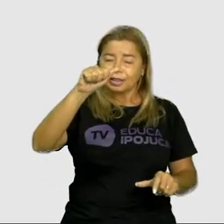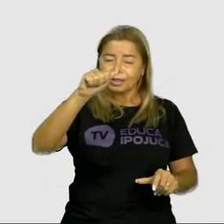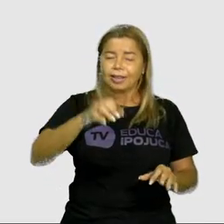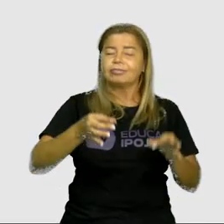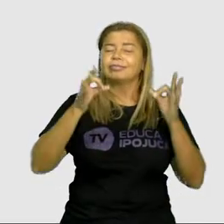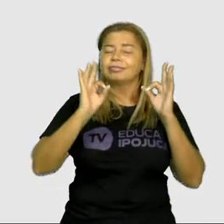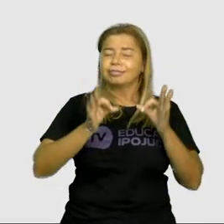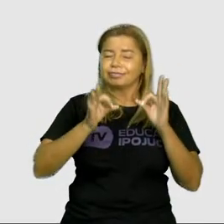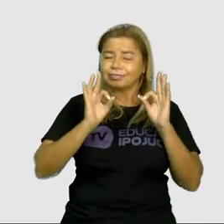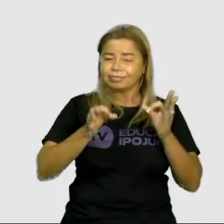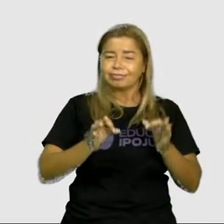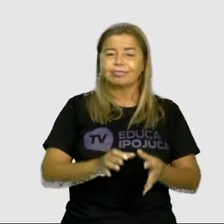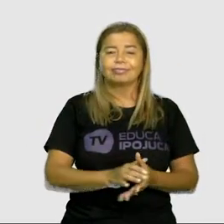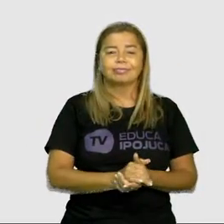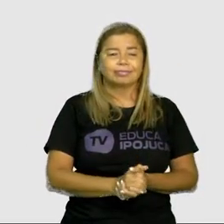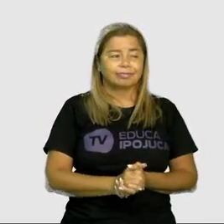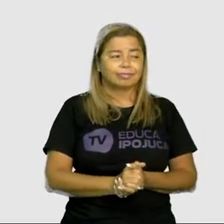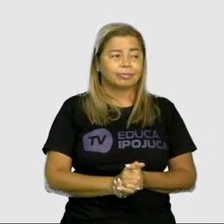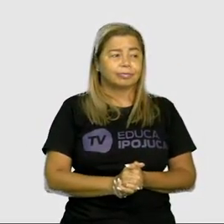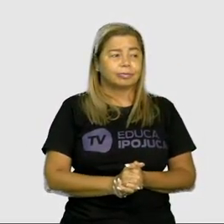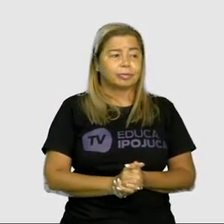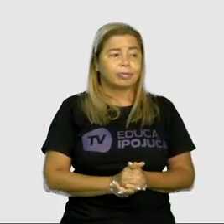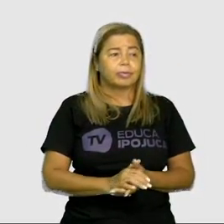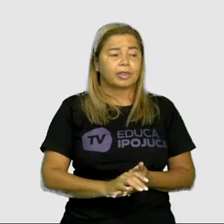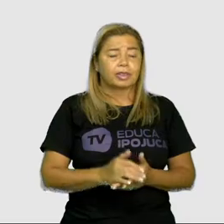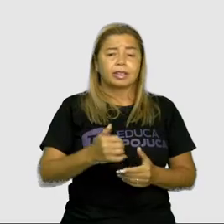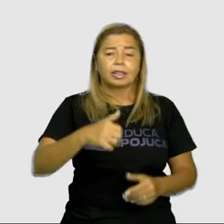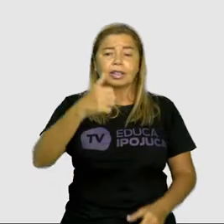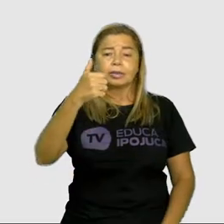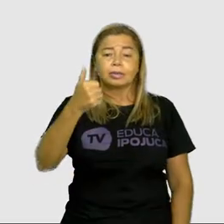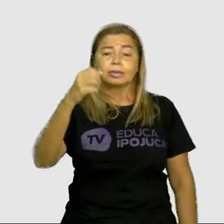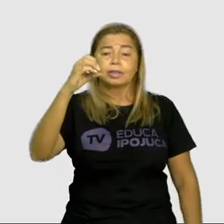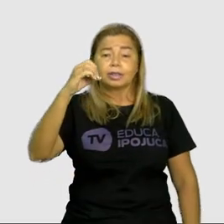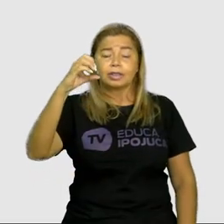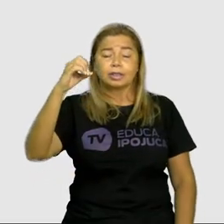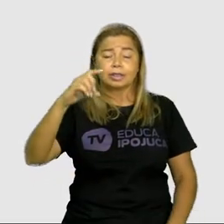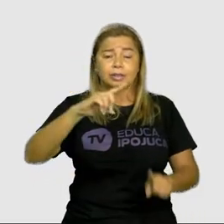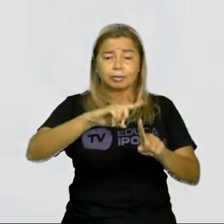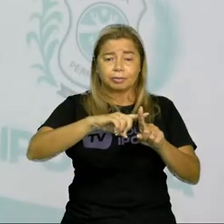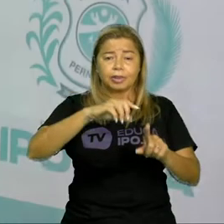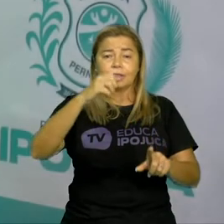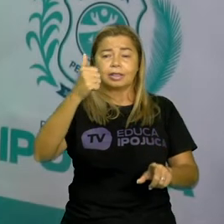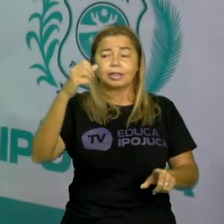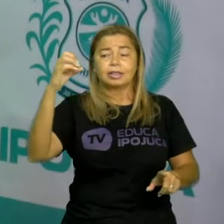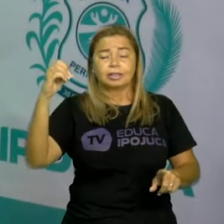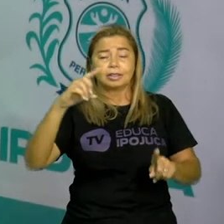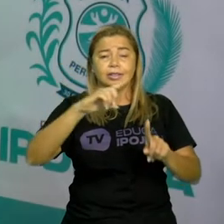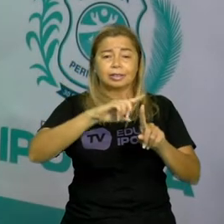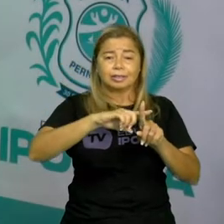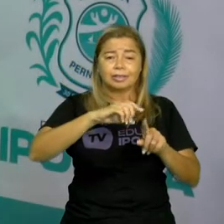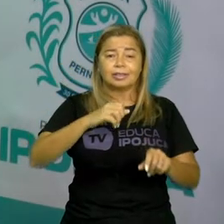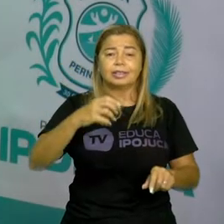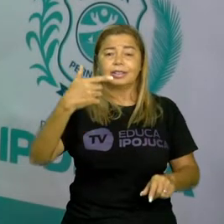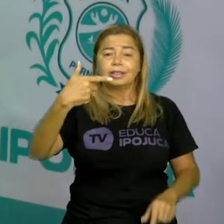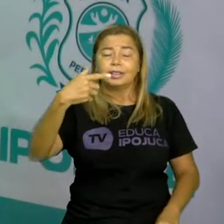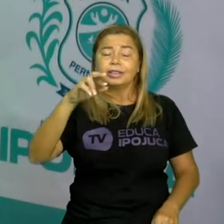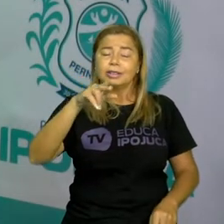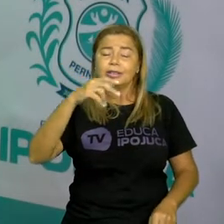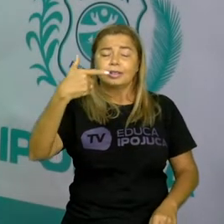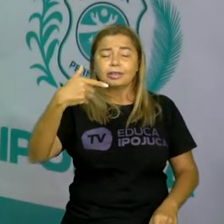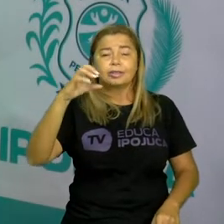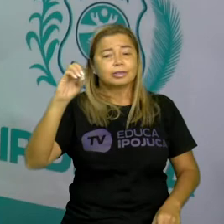100, 200. 10 mais 10 mais 10, 30. 2 mais 2, 4 mais 1,